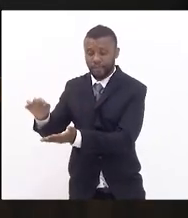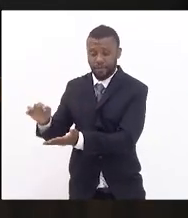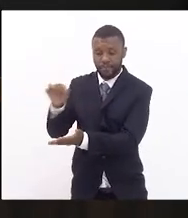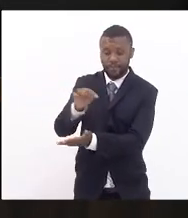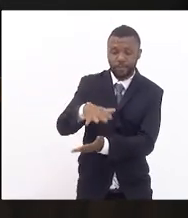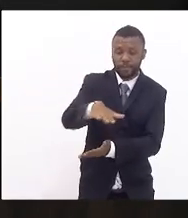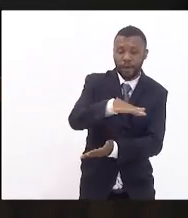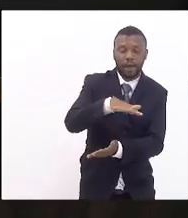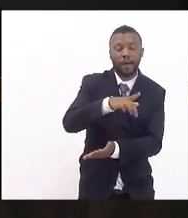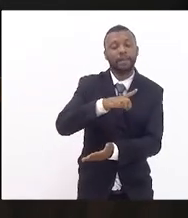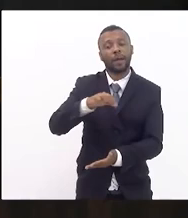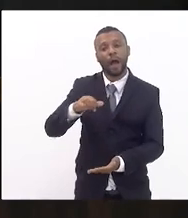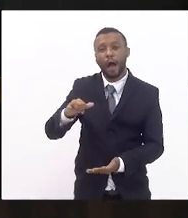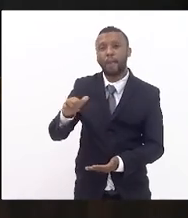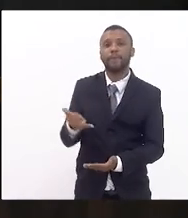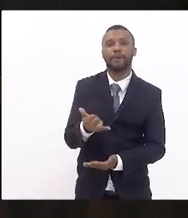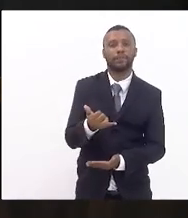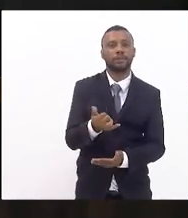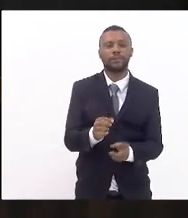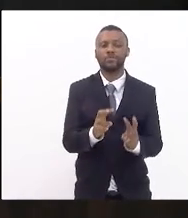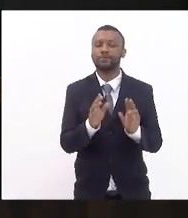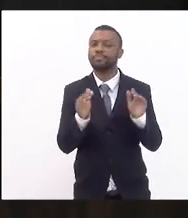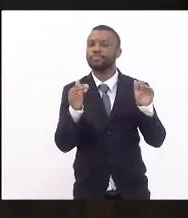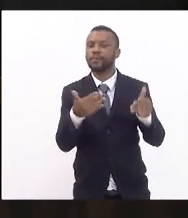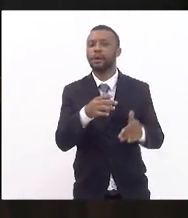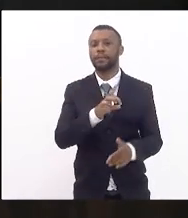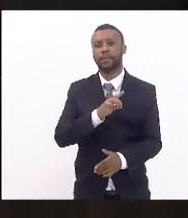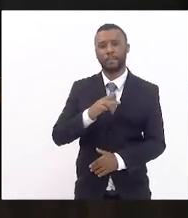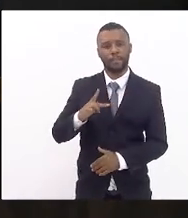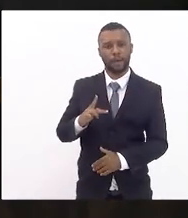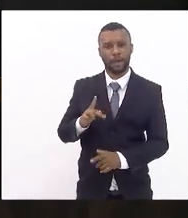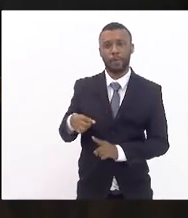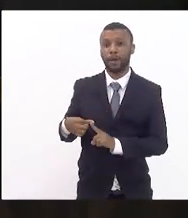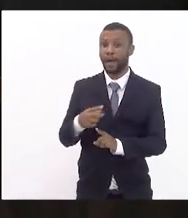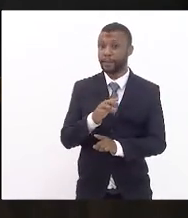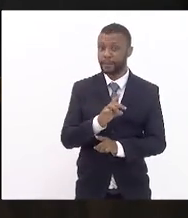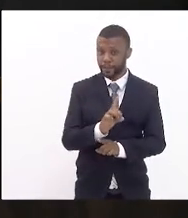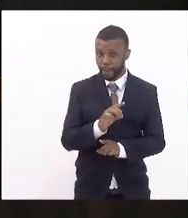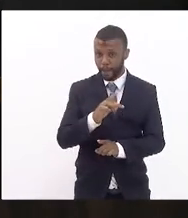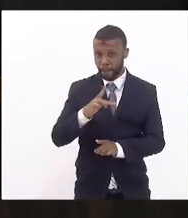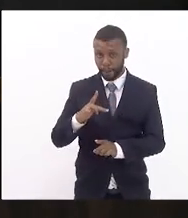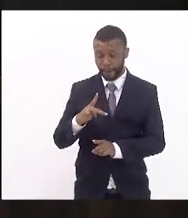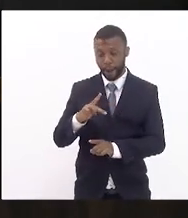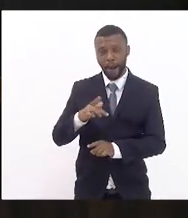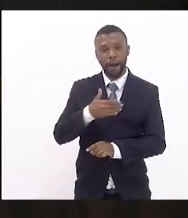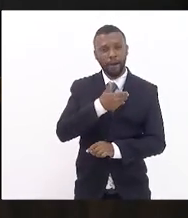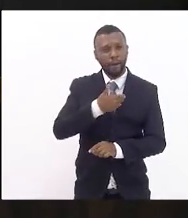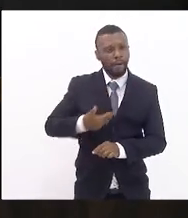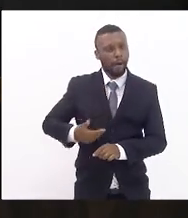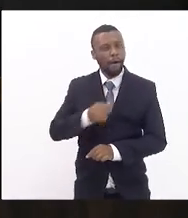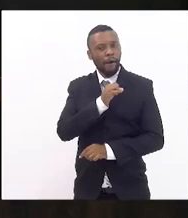um aproveitamento em relação à defensoria, porque a defensoria do Estado tem um terreno